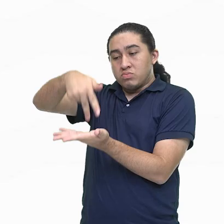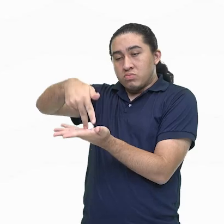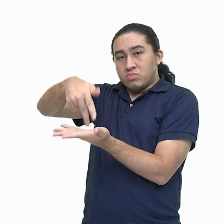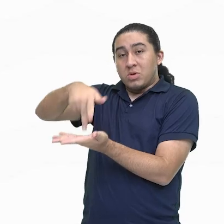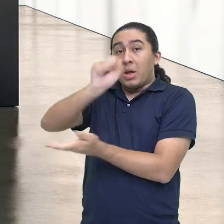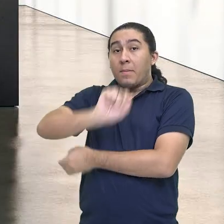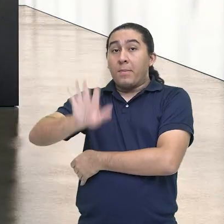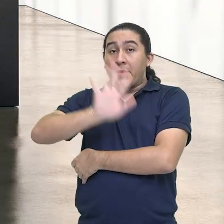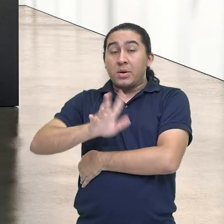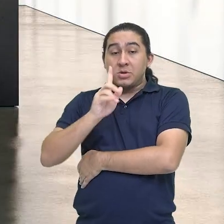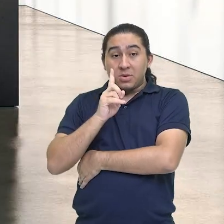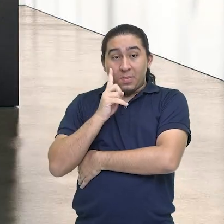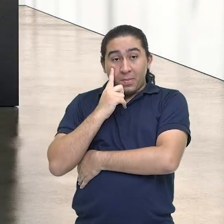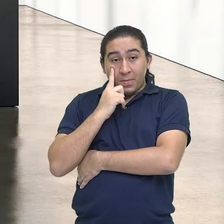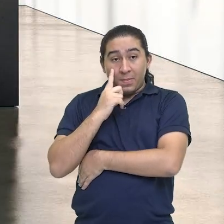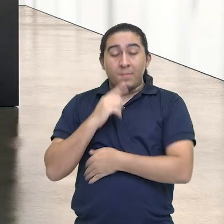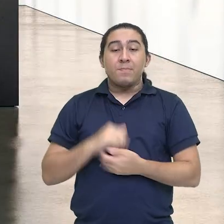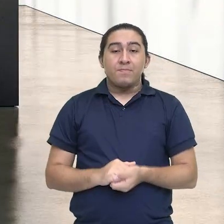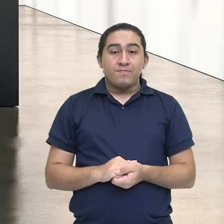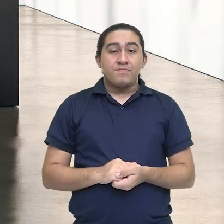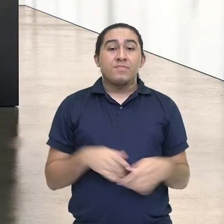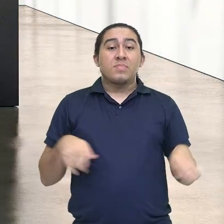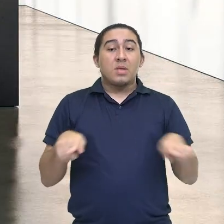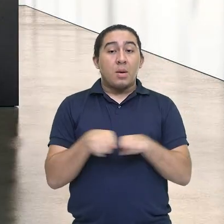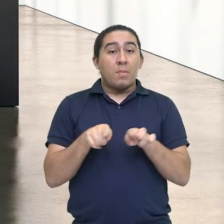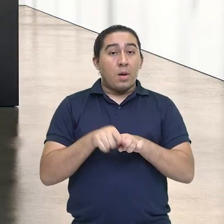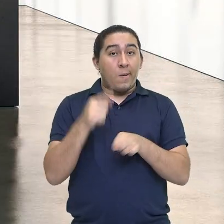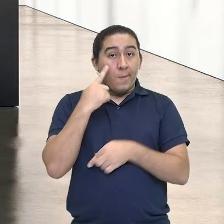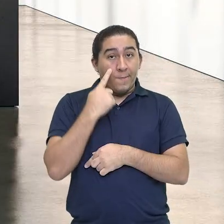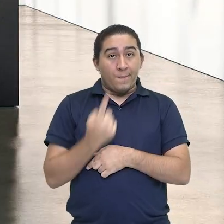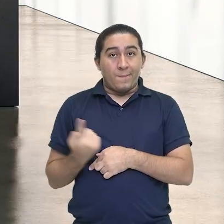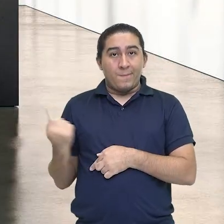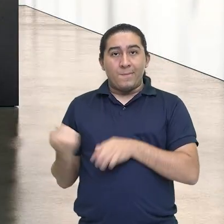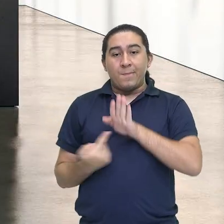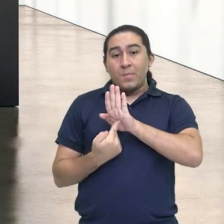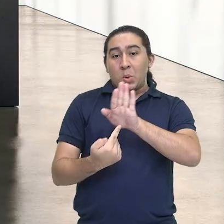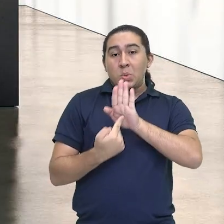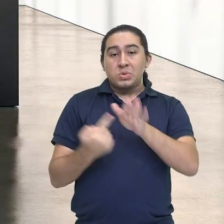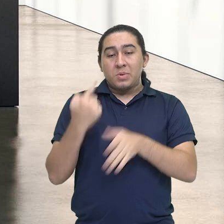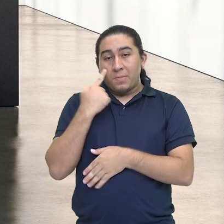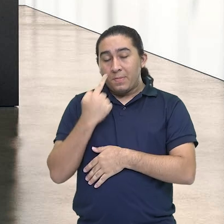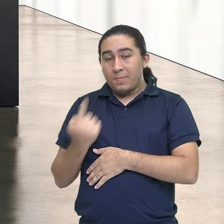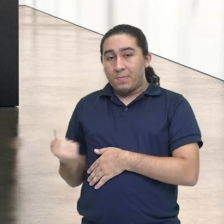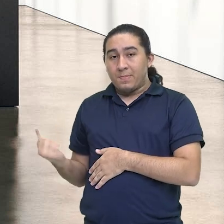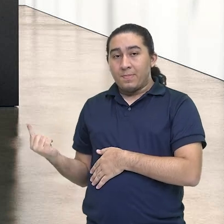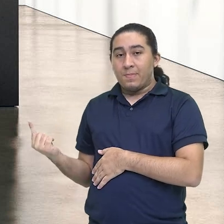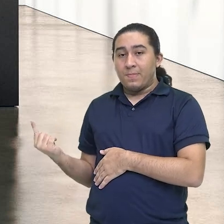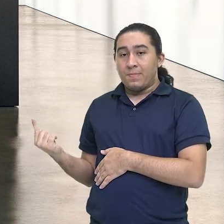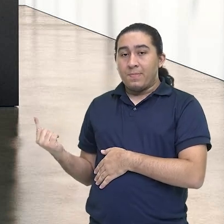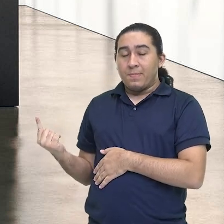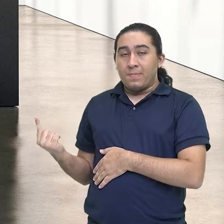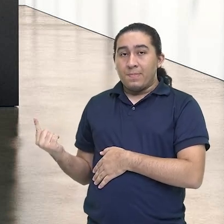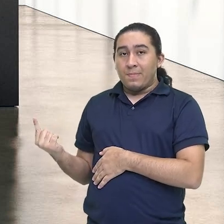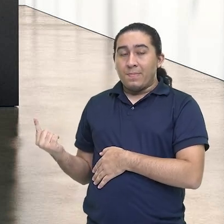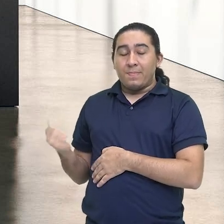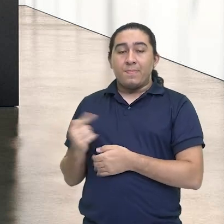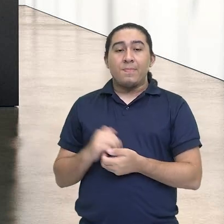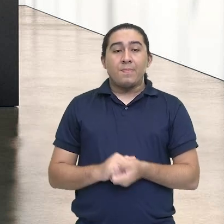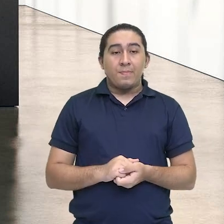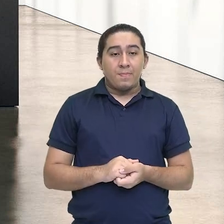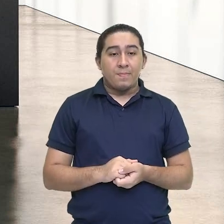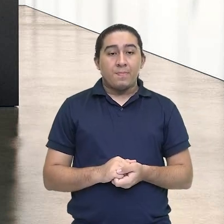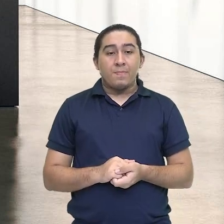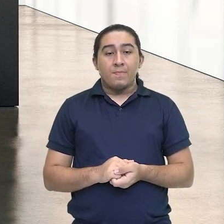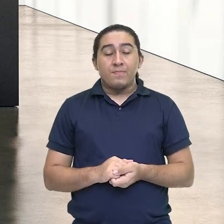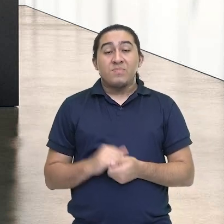imagem, nós trouxemos essa escultura para a nossa sala de aula, e a gente vai conseguir observar, olha só,